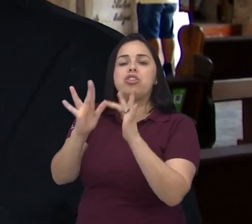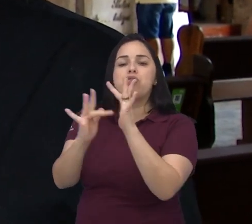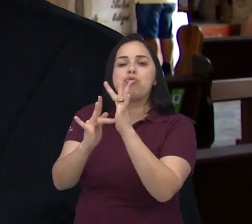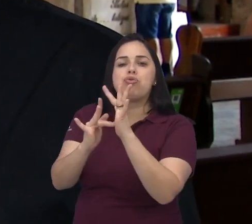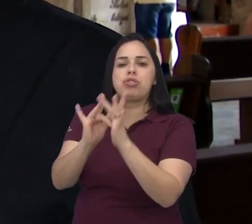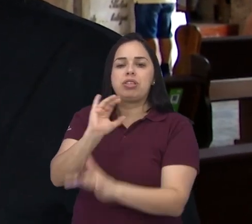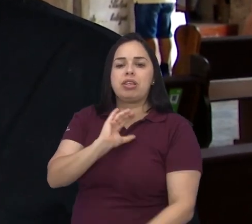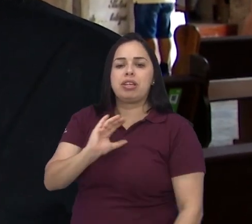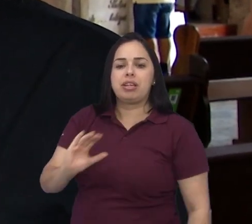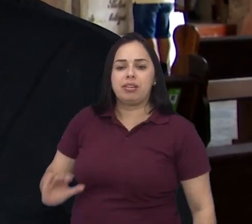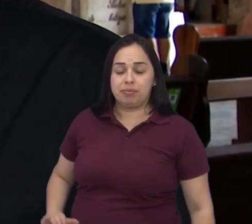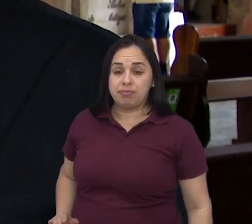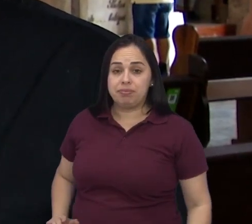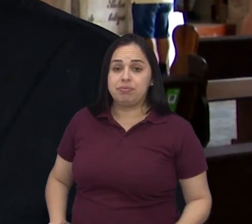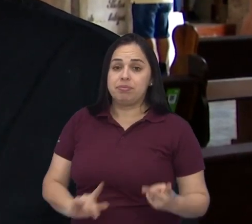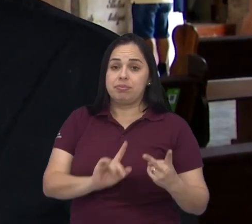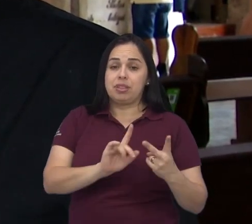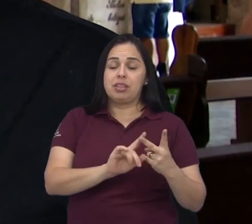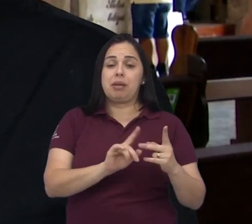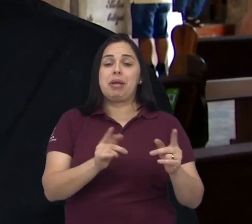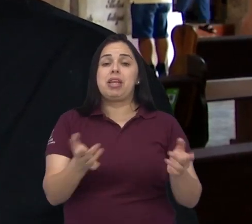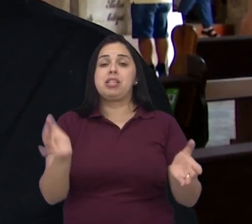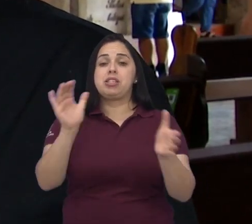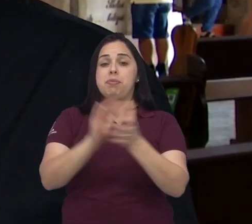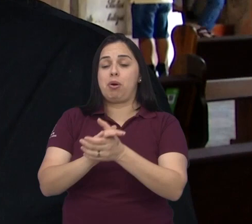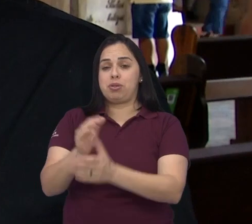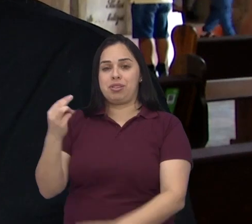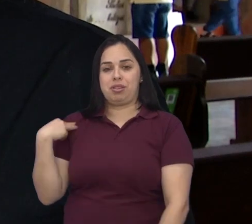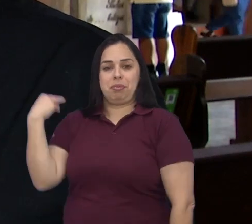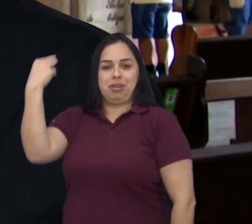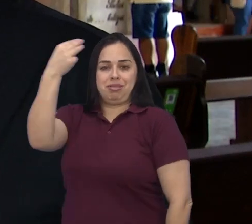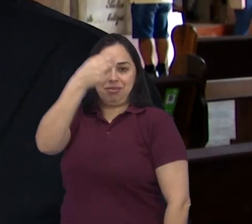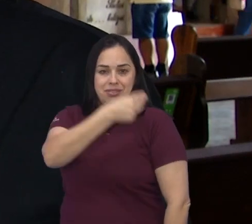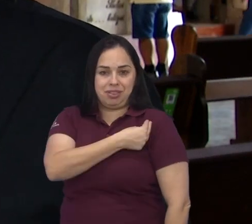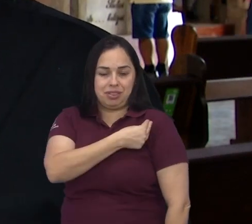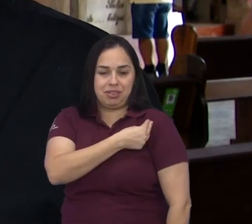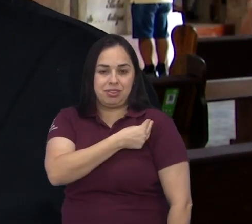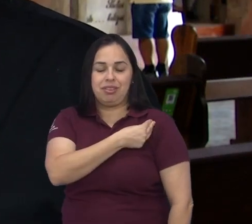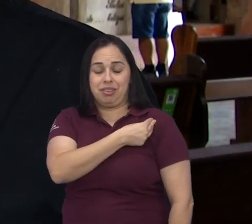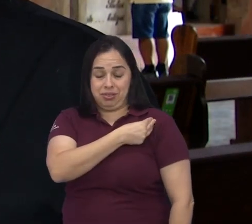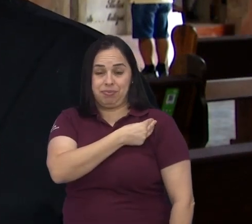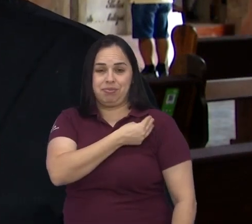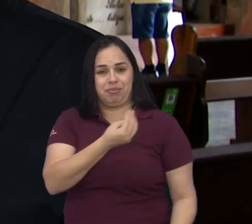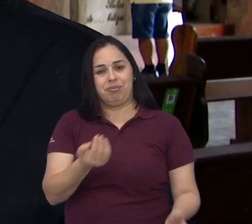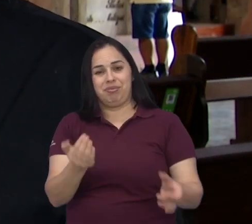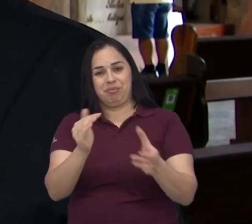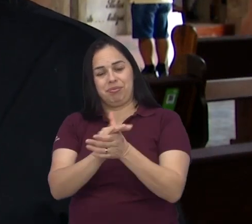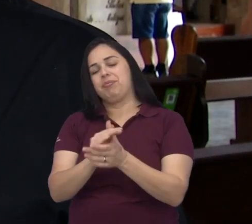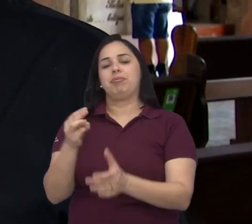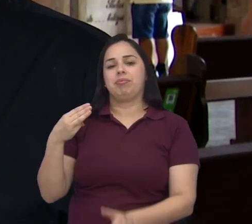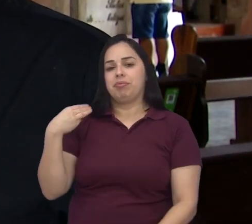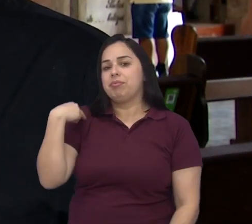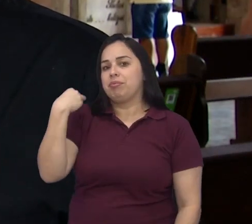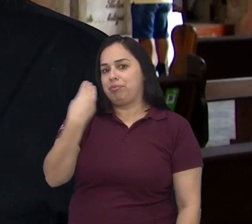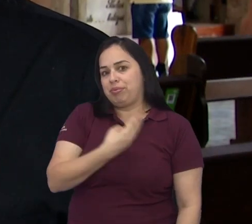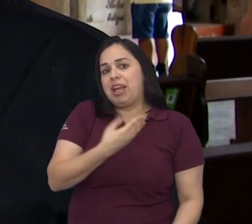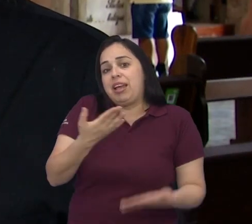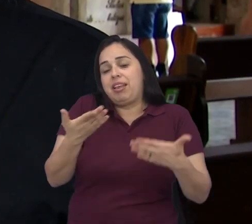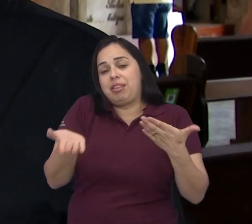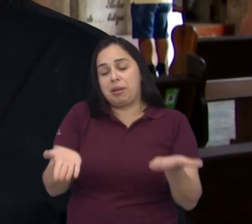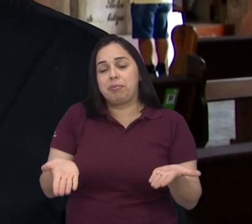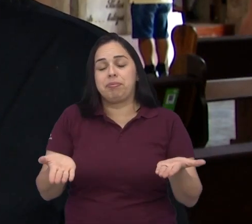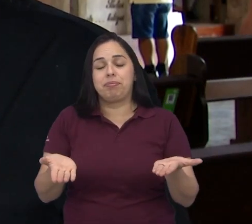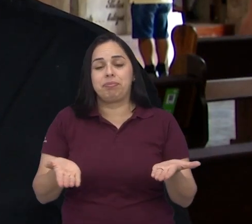de Jesus e também ser o esposo de Nossa Senhora, esposo de Maria. E